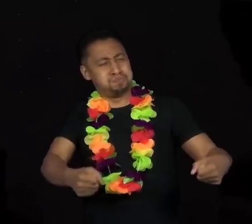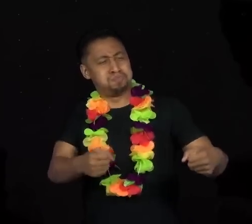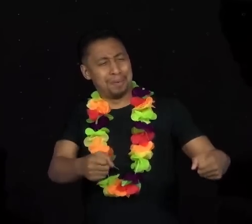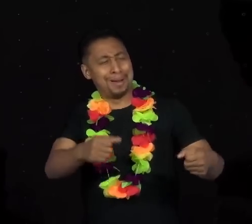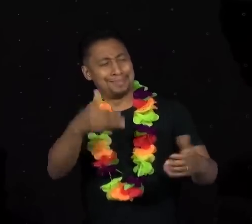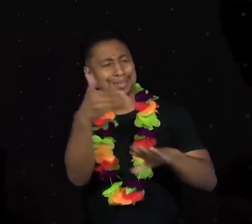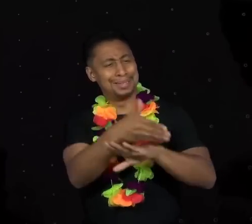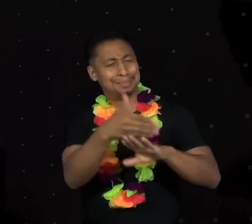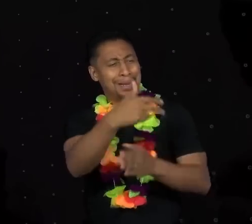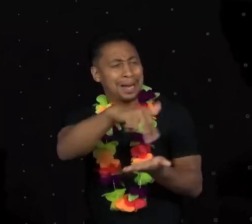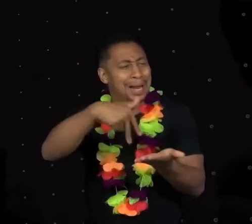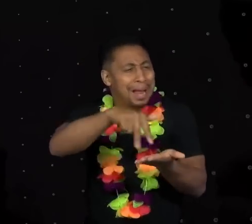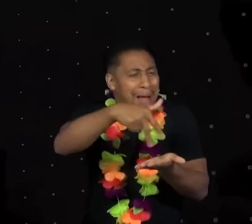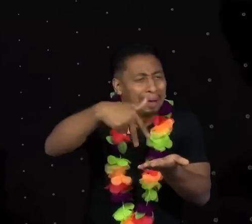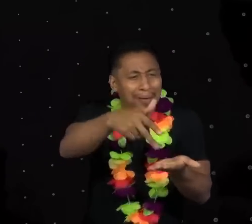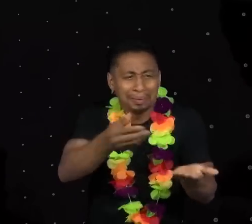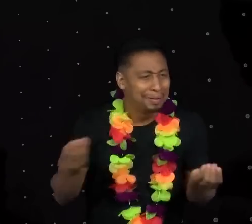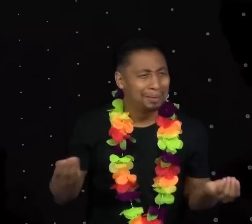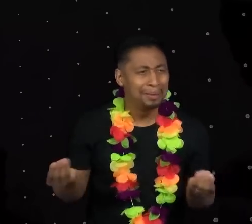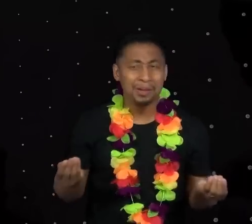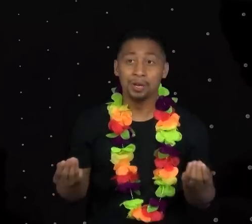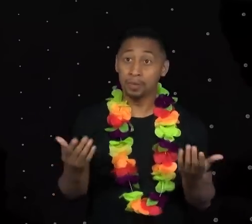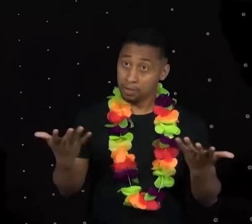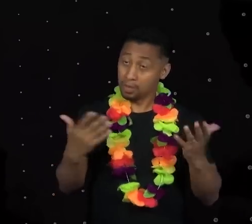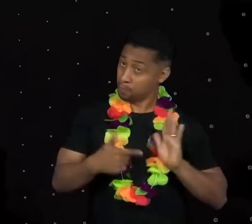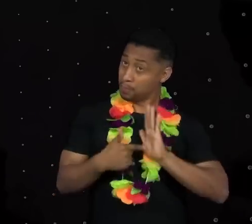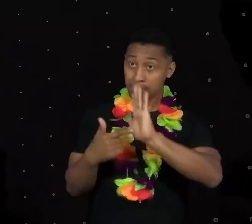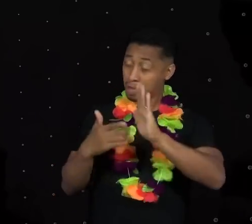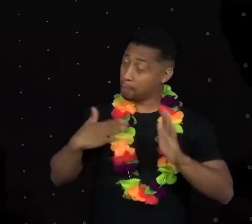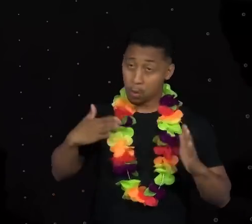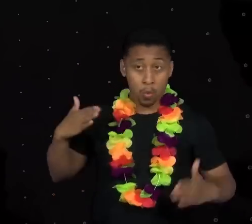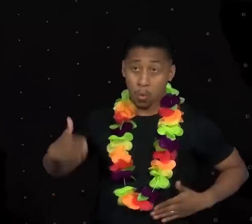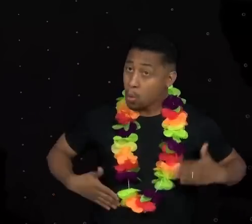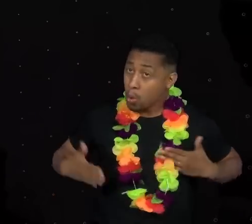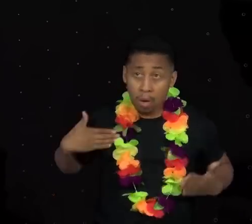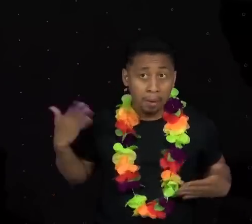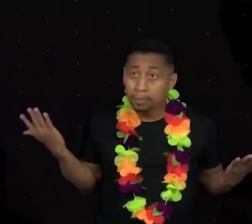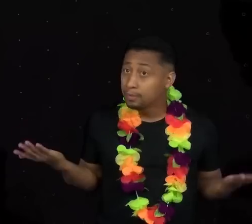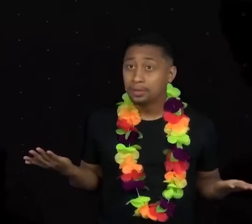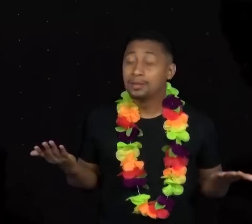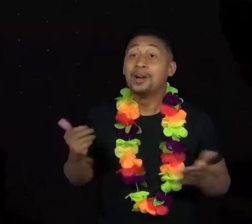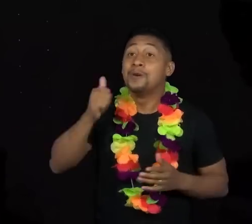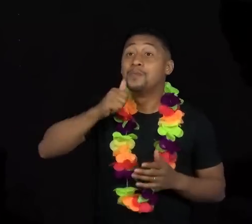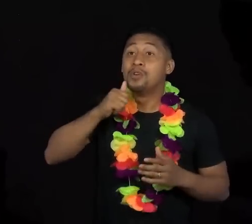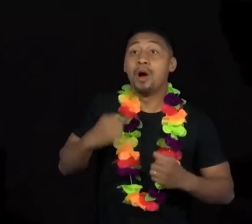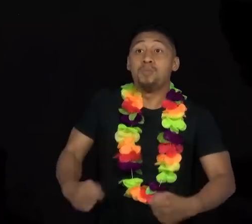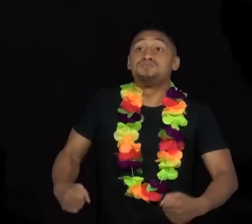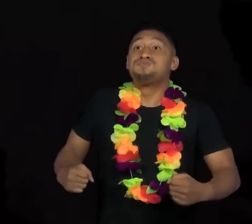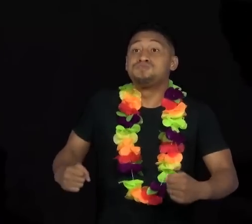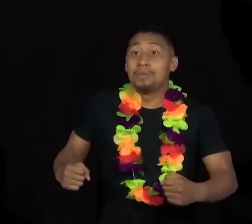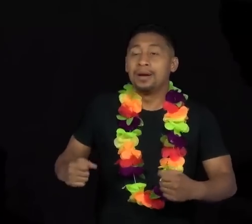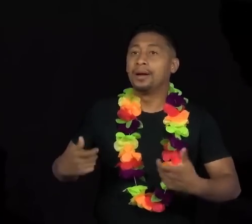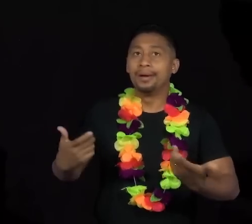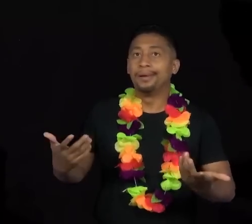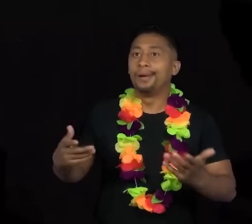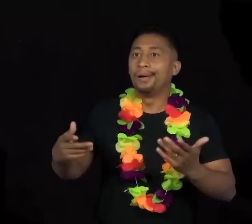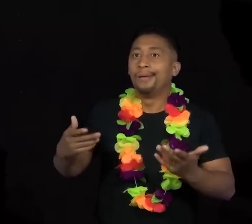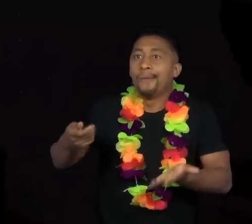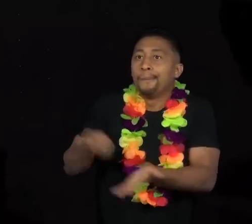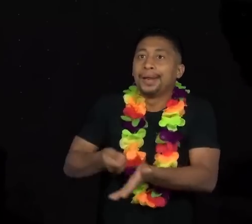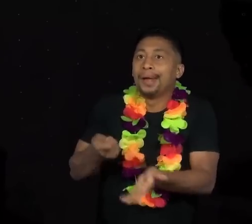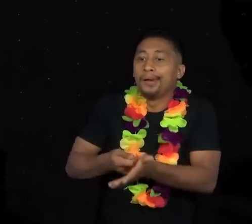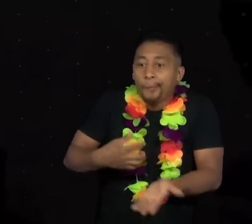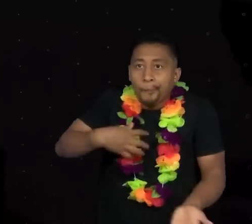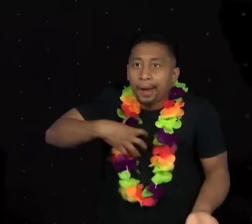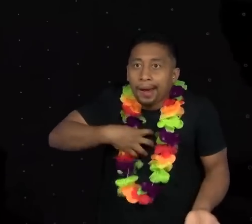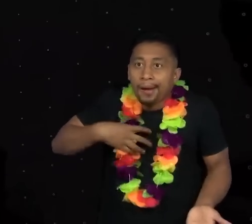no carnaval, viver o carnaval, querer mostrar o corpo e achar que uma mulher gorda tem que ser ou baiana, não que isso seja um